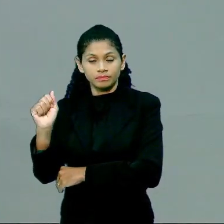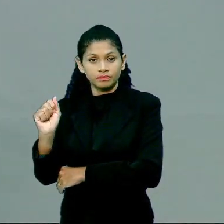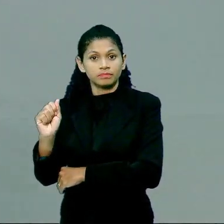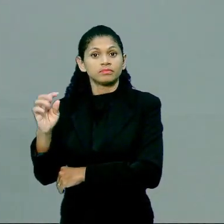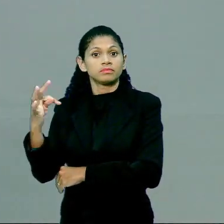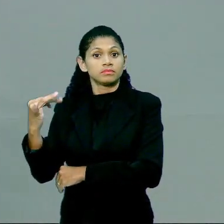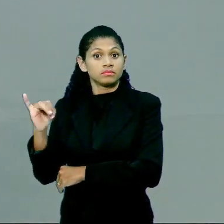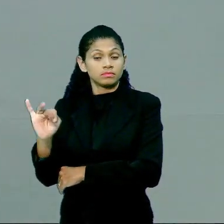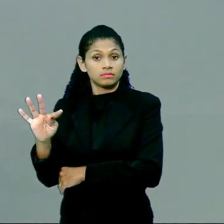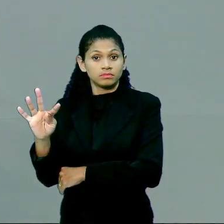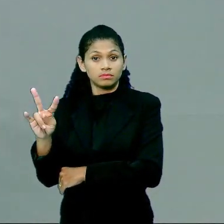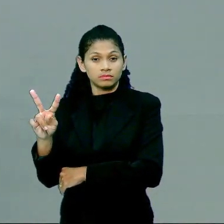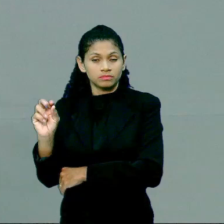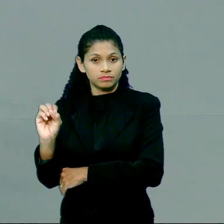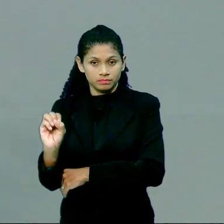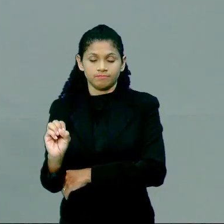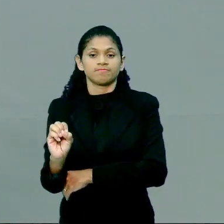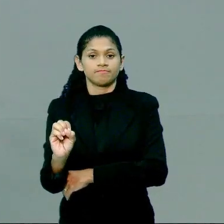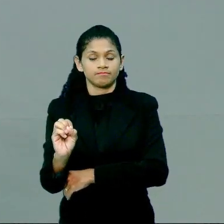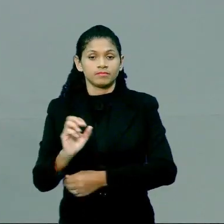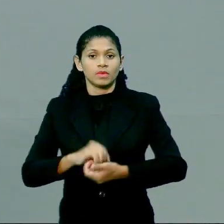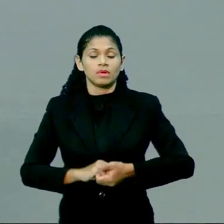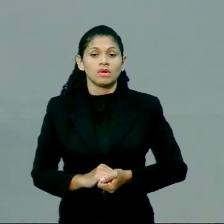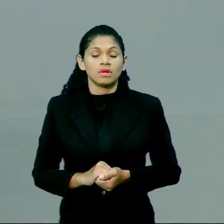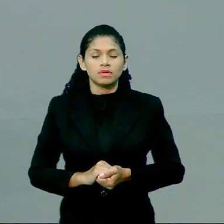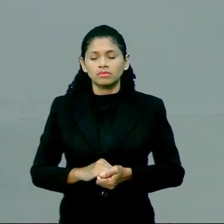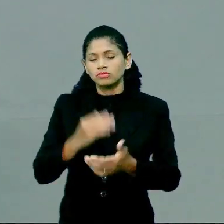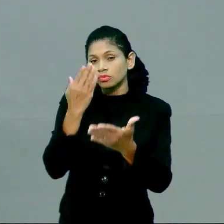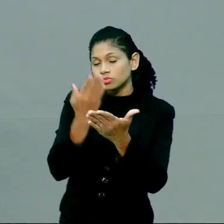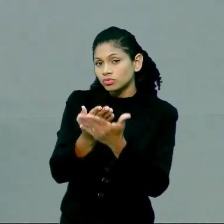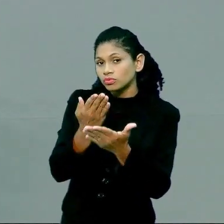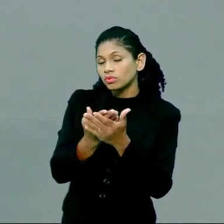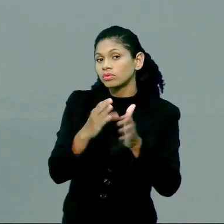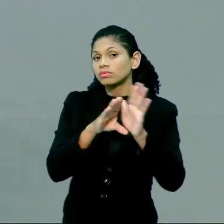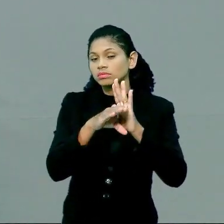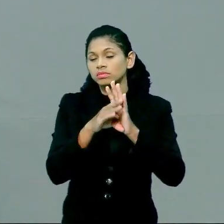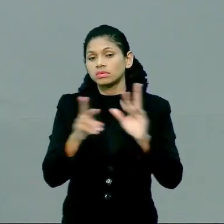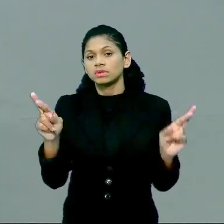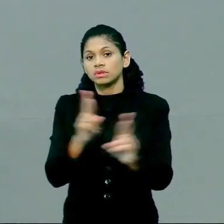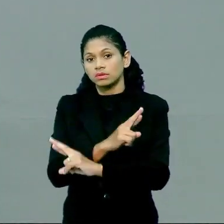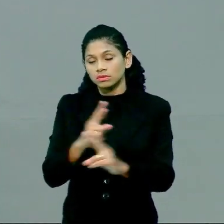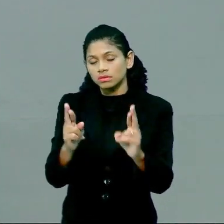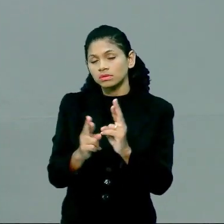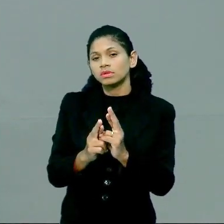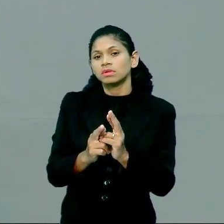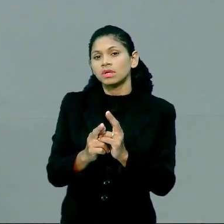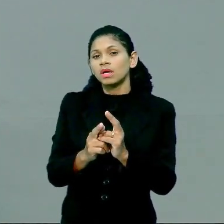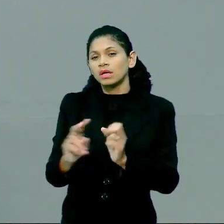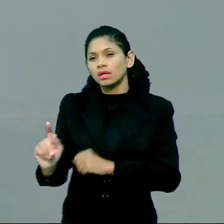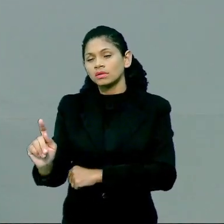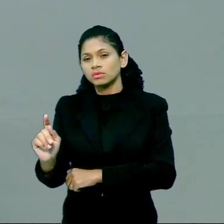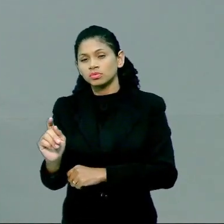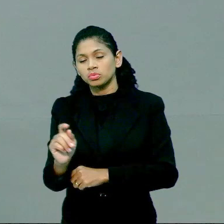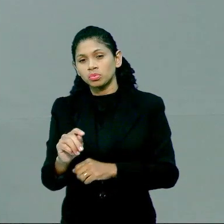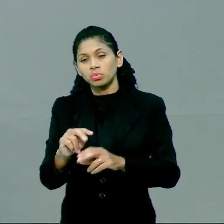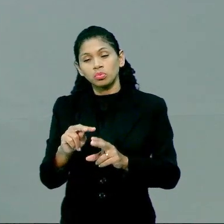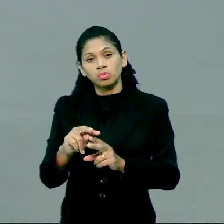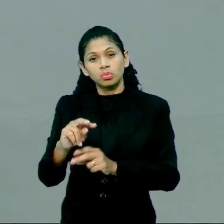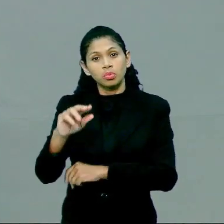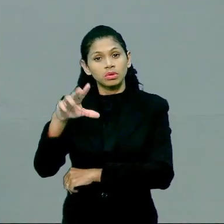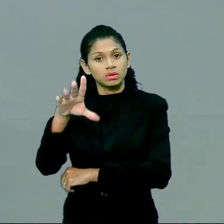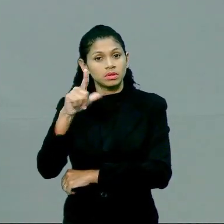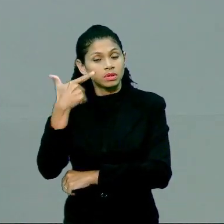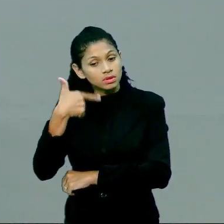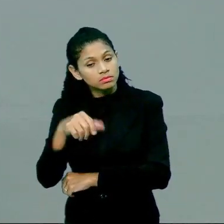por isso que a gente sempre trabalha com esse conteúdo né relacionado com a figura de linguagem principalmente na